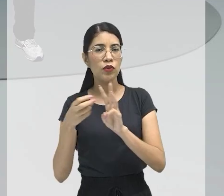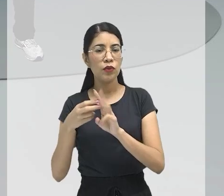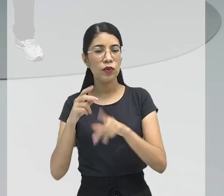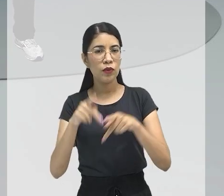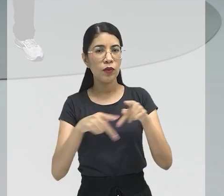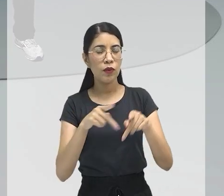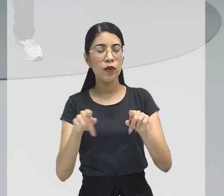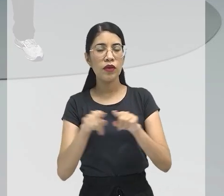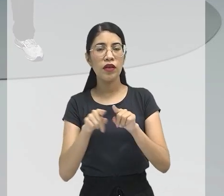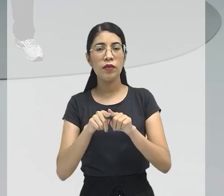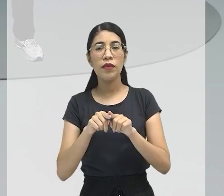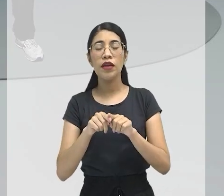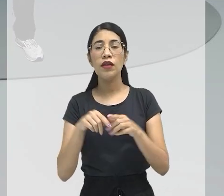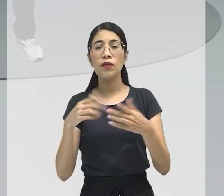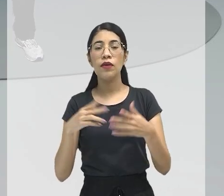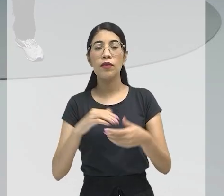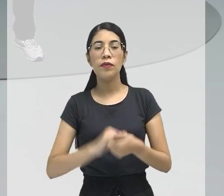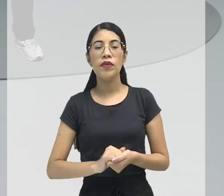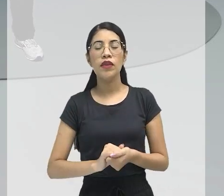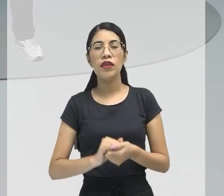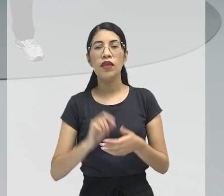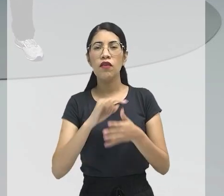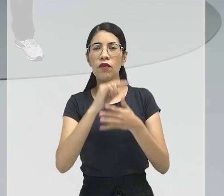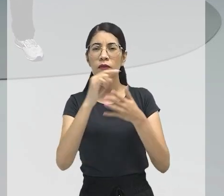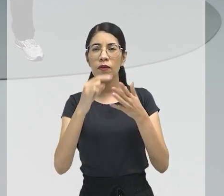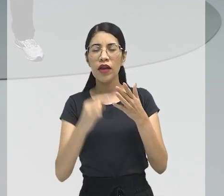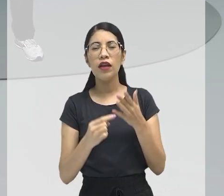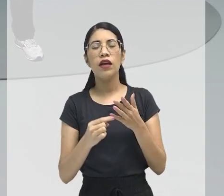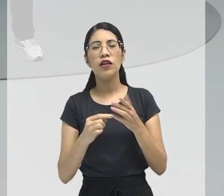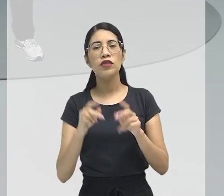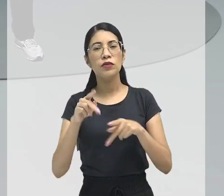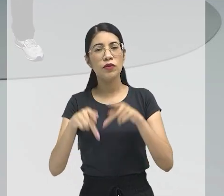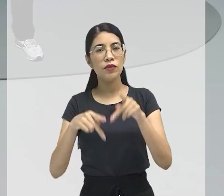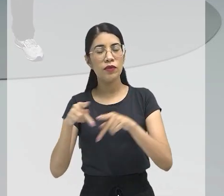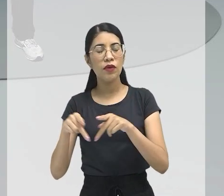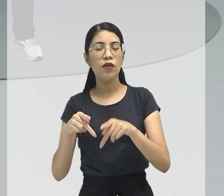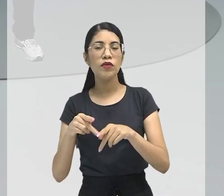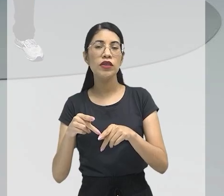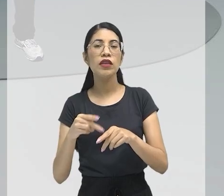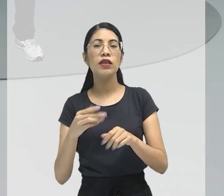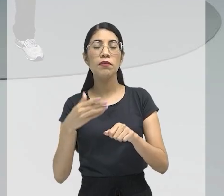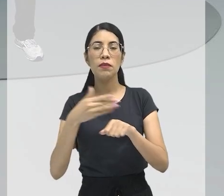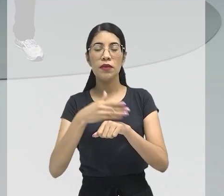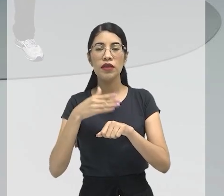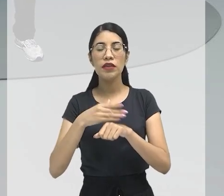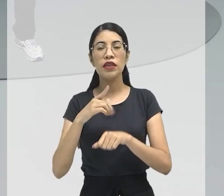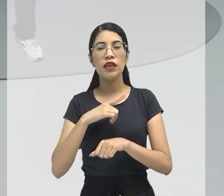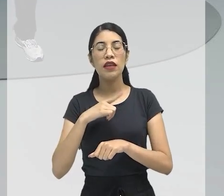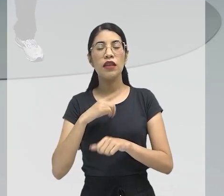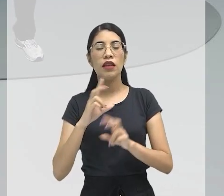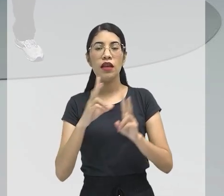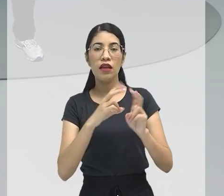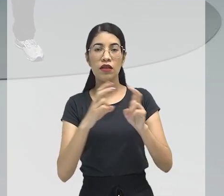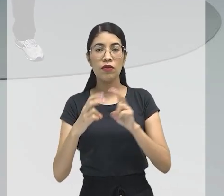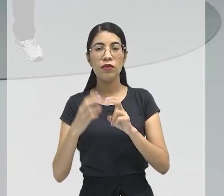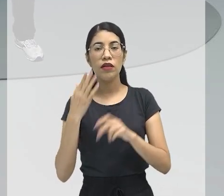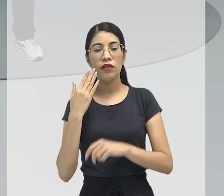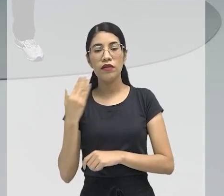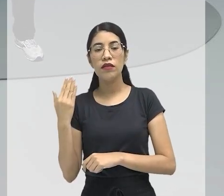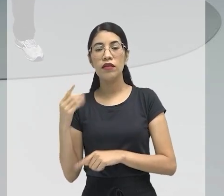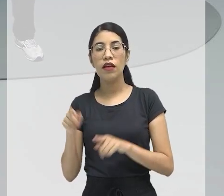né, os Paracatejé, né, Gavião, do Pará, e dos Tapirapé, né,